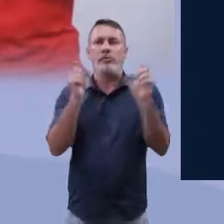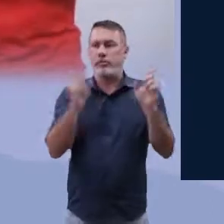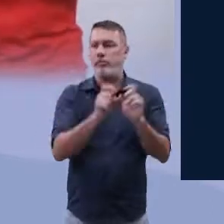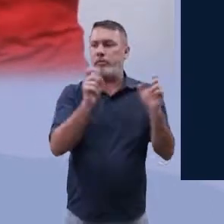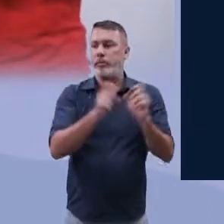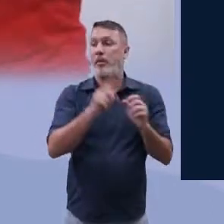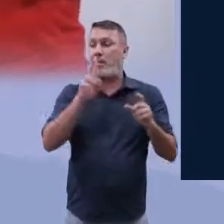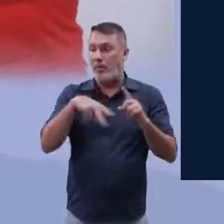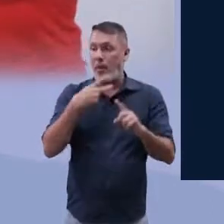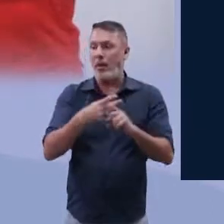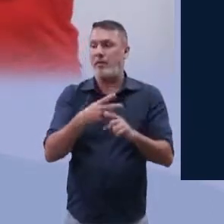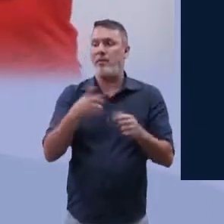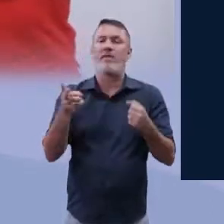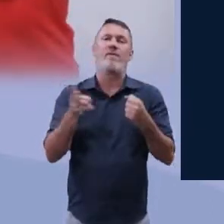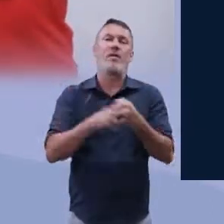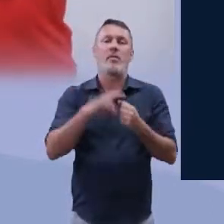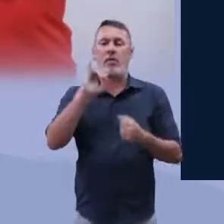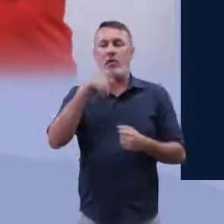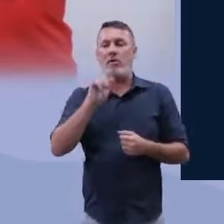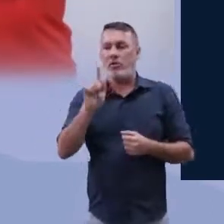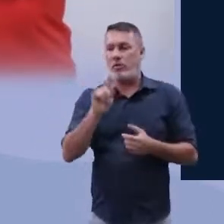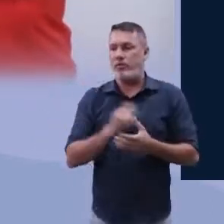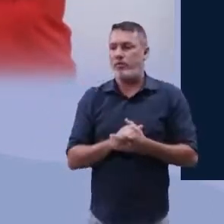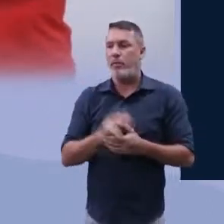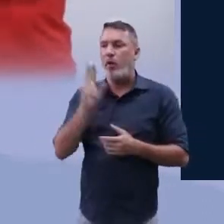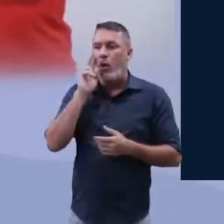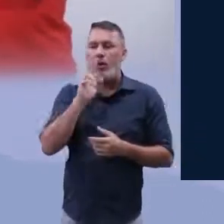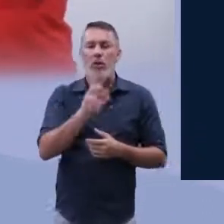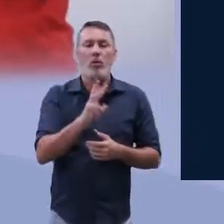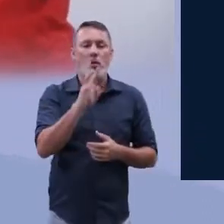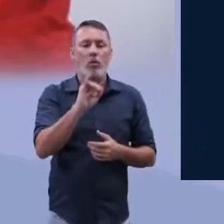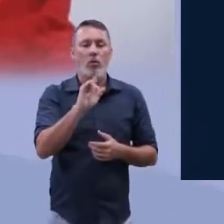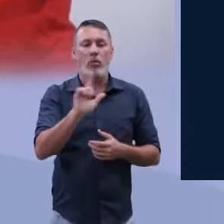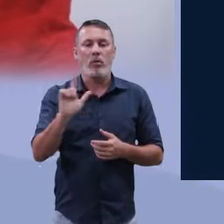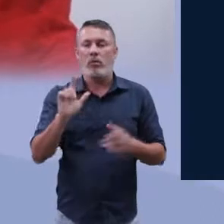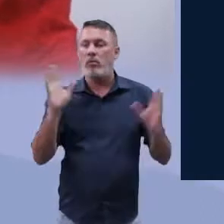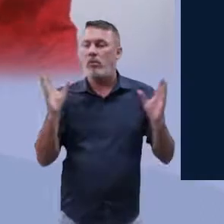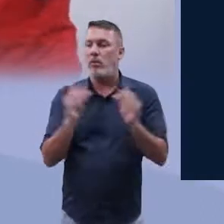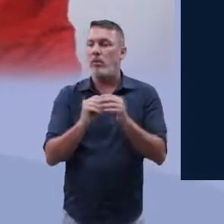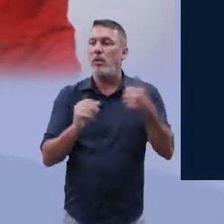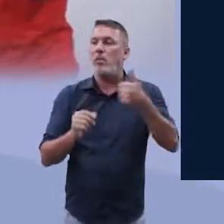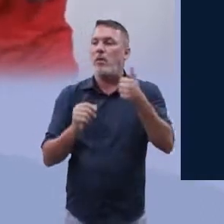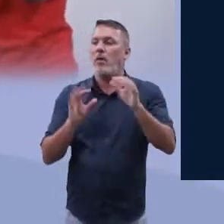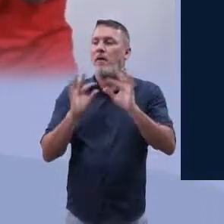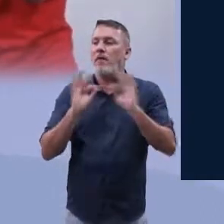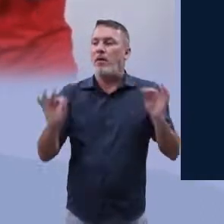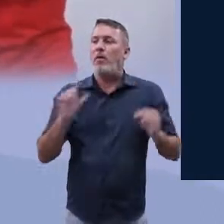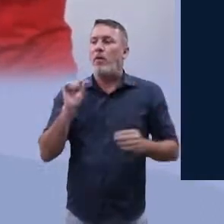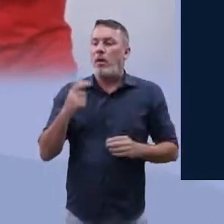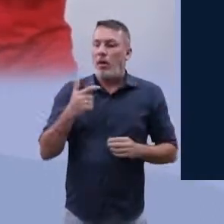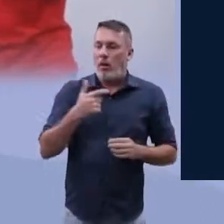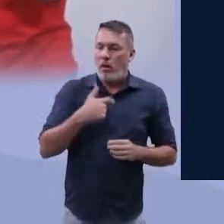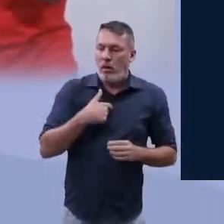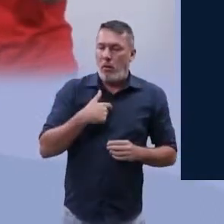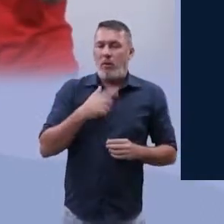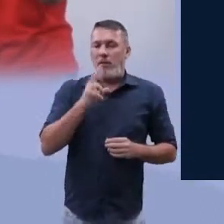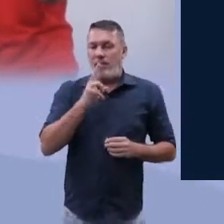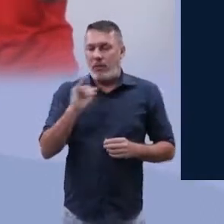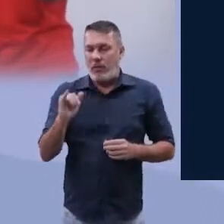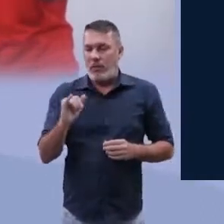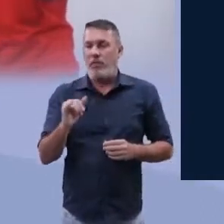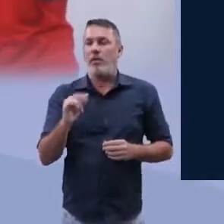o verbo no ing. Olha só como é que fica com o will. I will be helping you in a few moments.